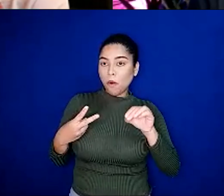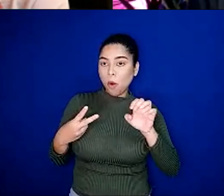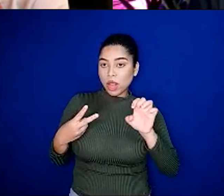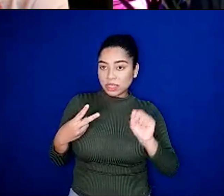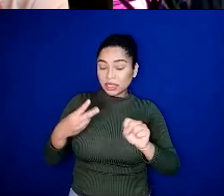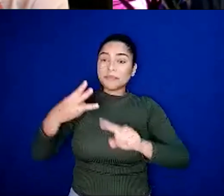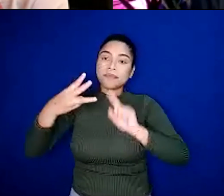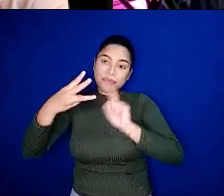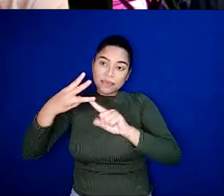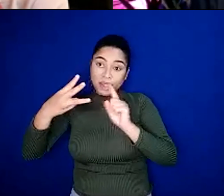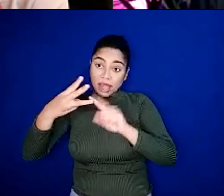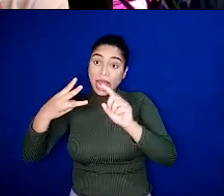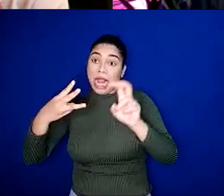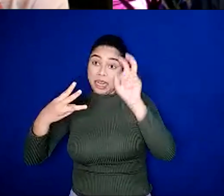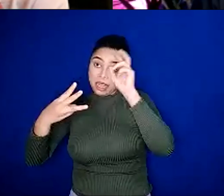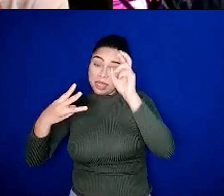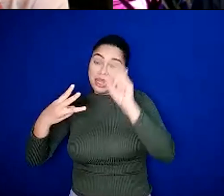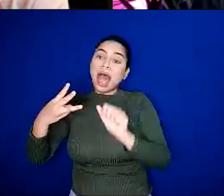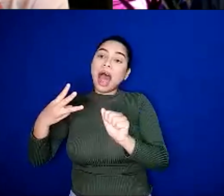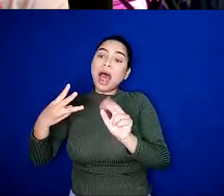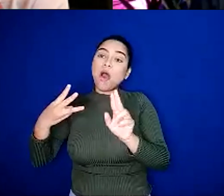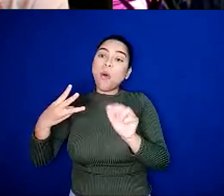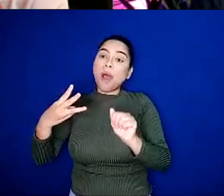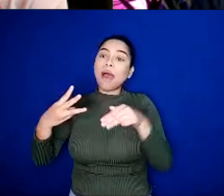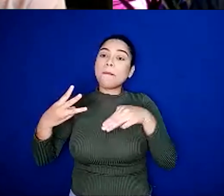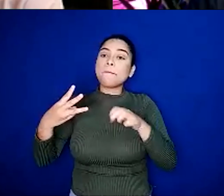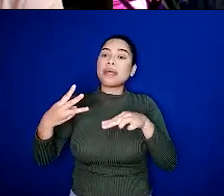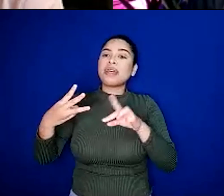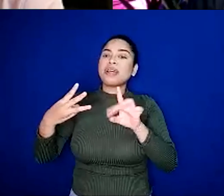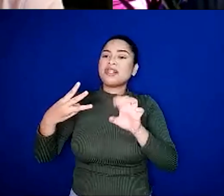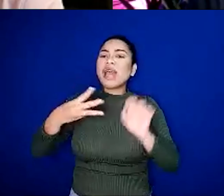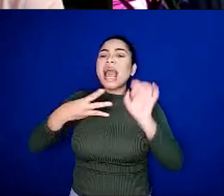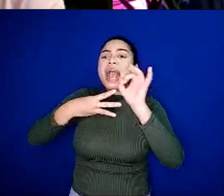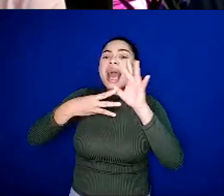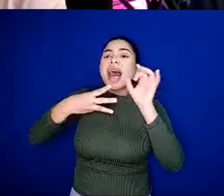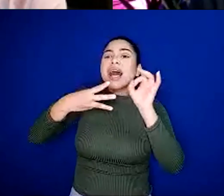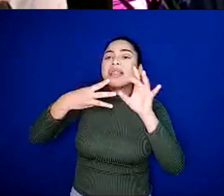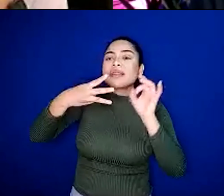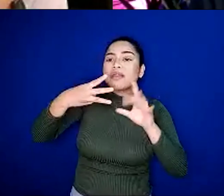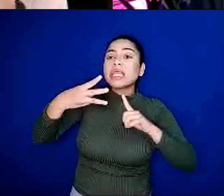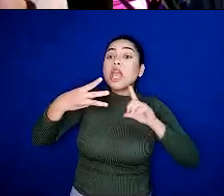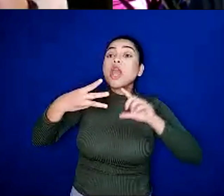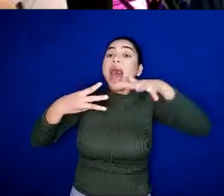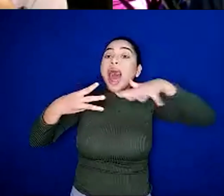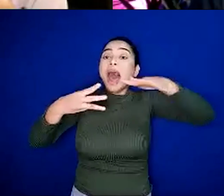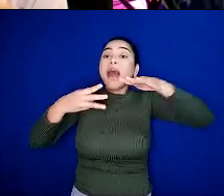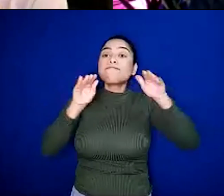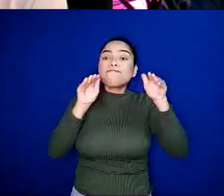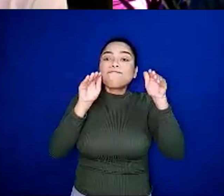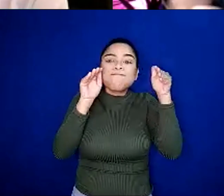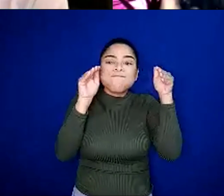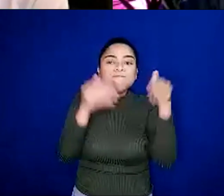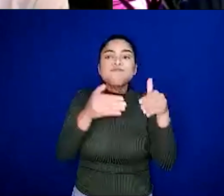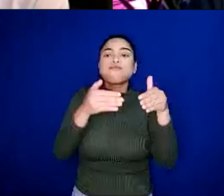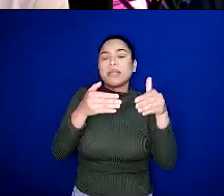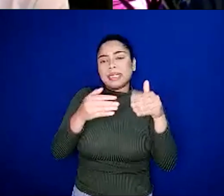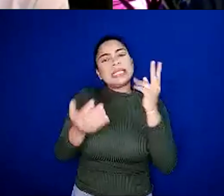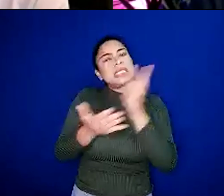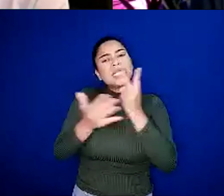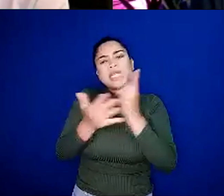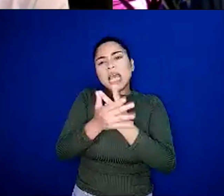cada um desses encontros vai ter uma tônica uma especialidade de cada uma dessas pessoas e sempre ou essa transversalidade